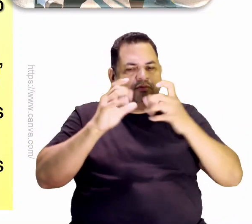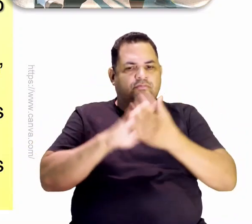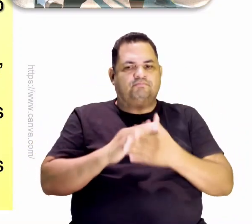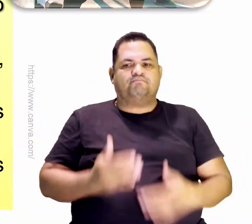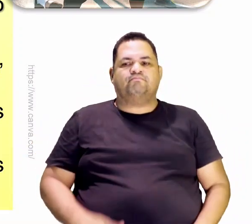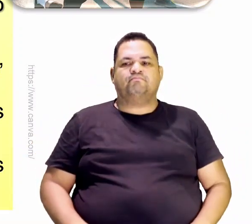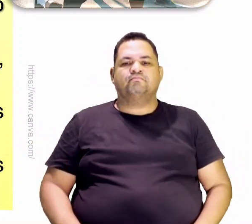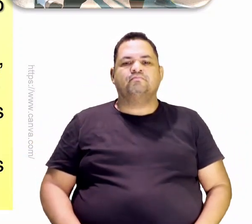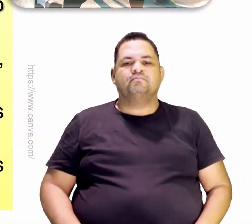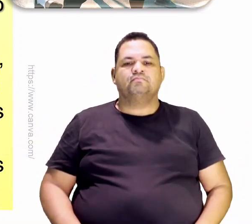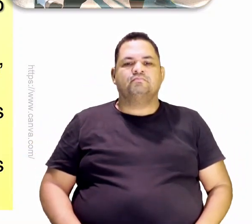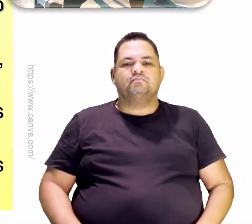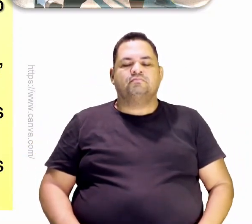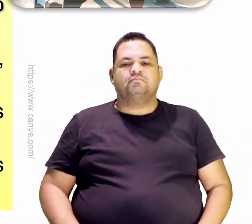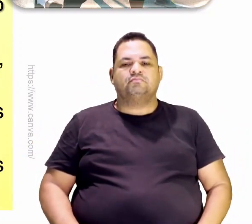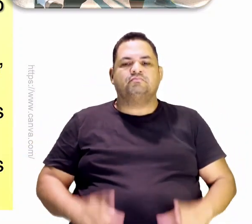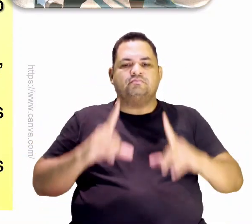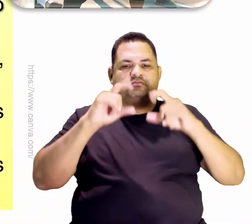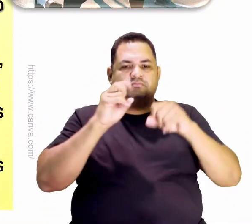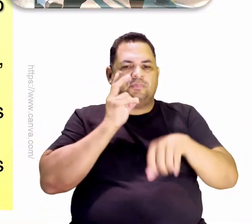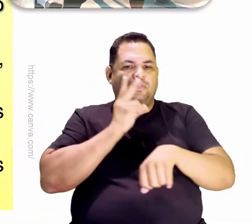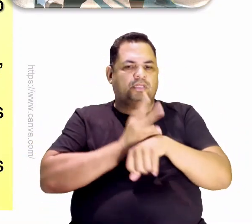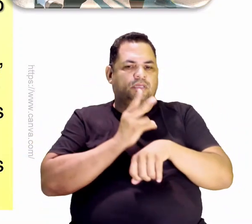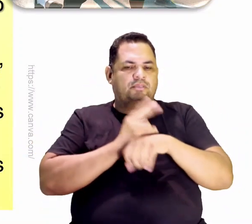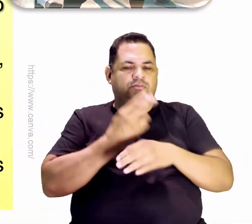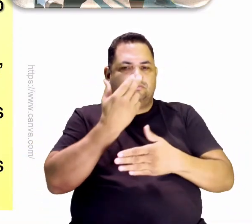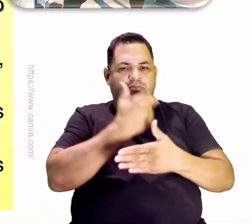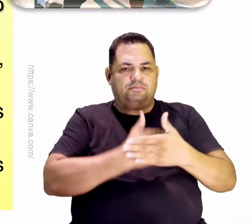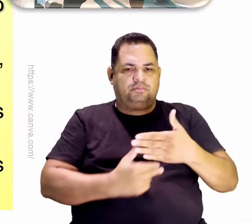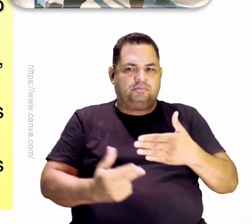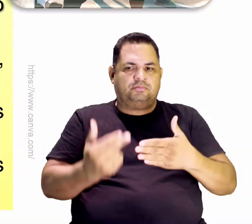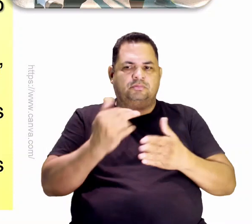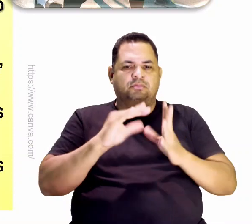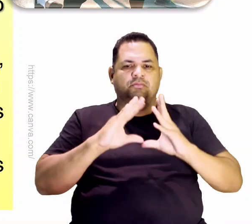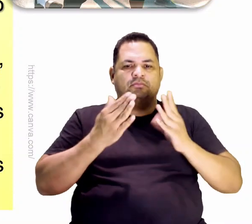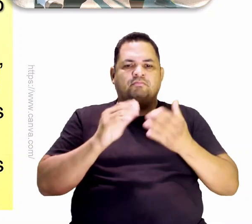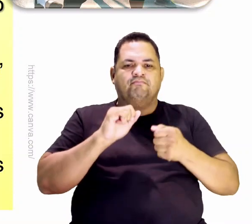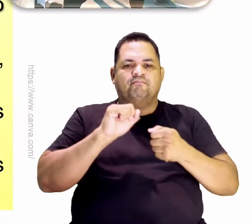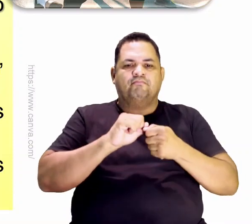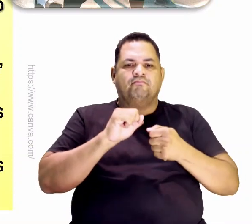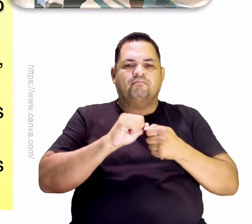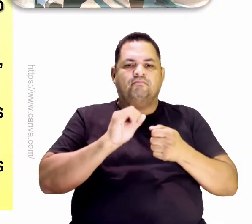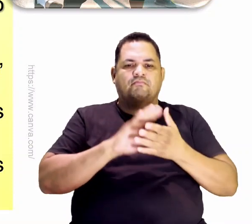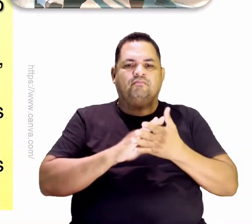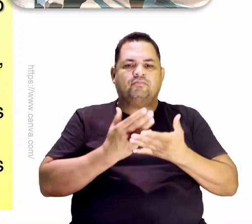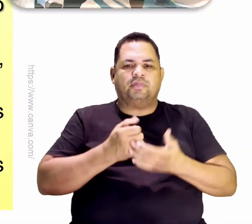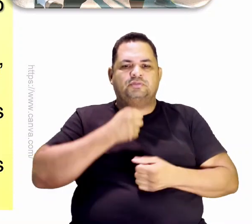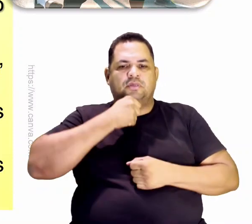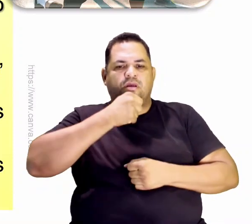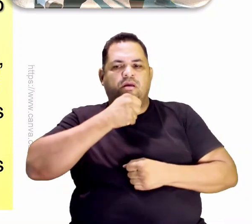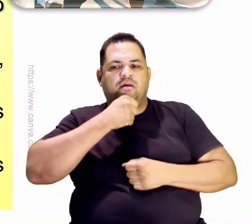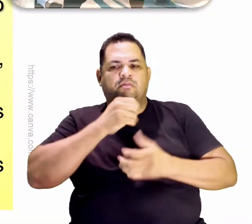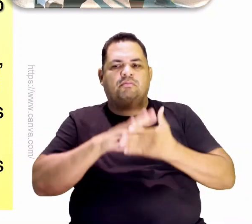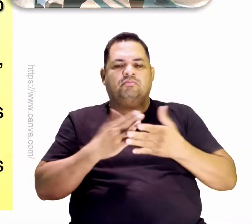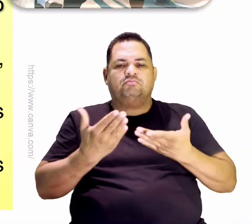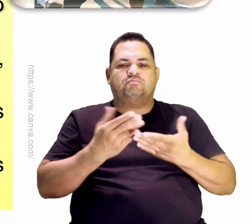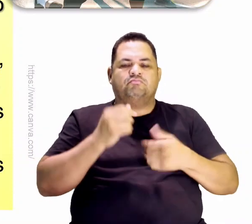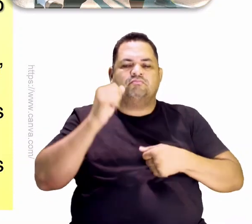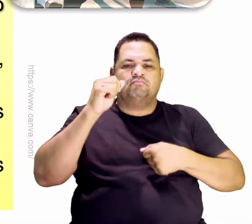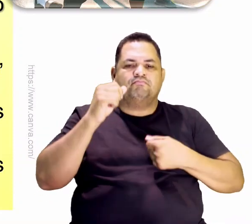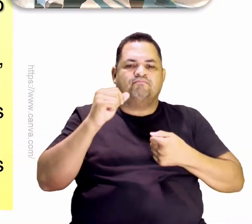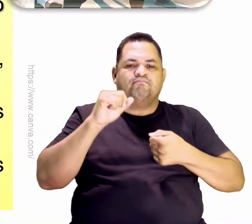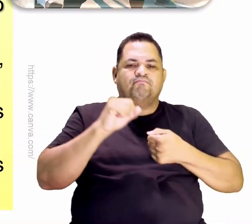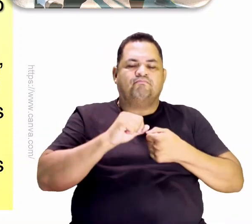registrem, fotografem, filme, desenhem, façam um podcast, né? Produzam aí